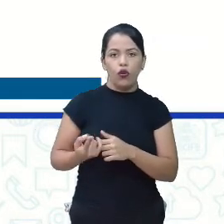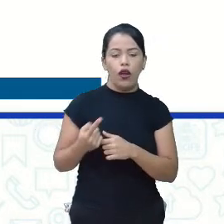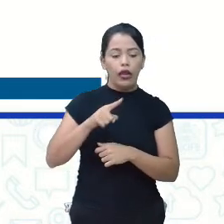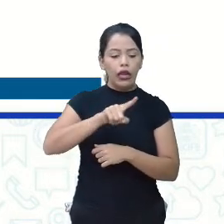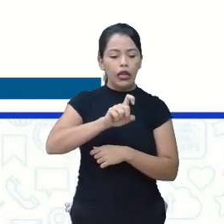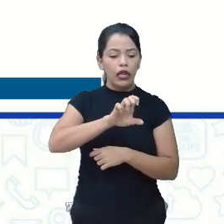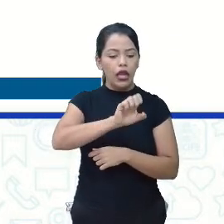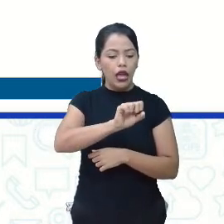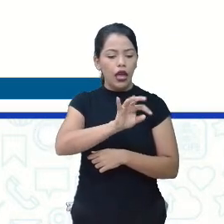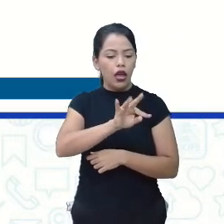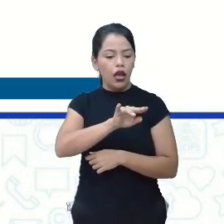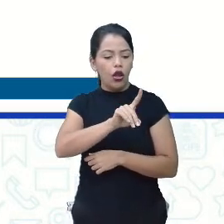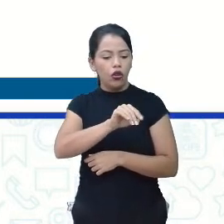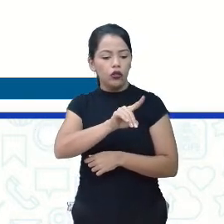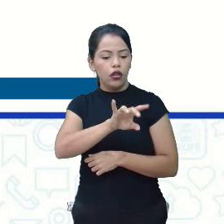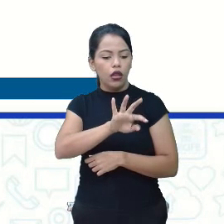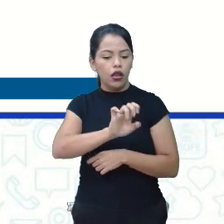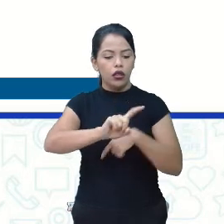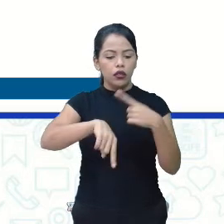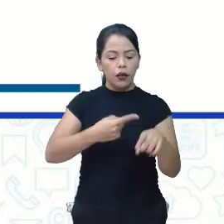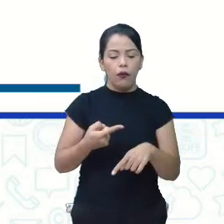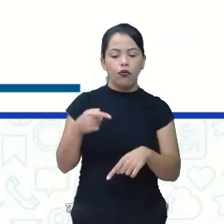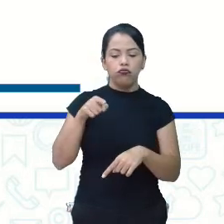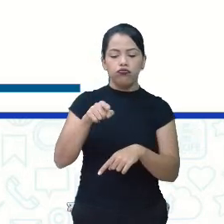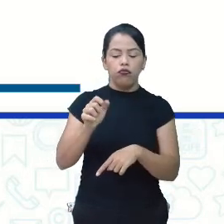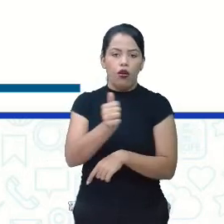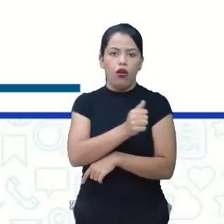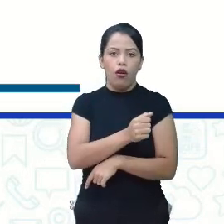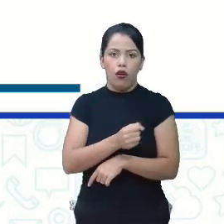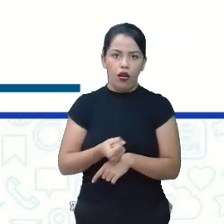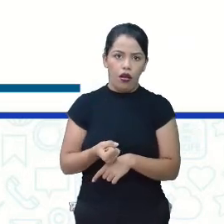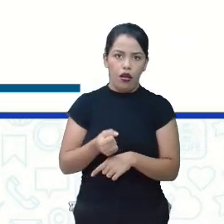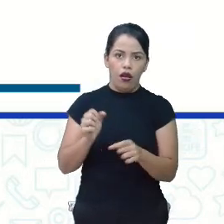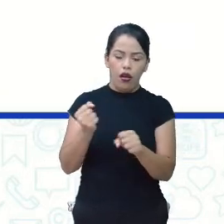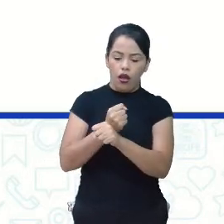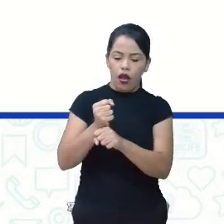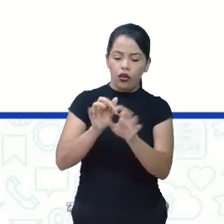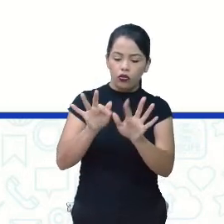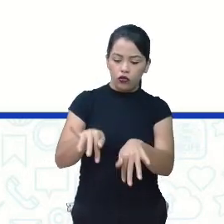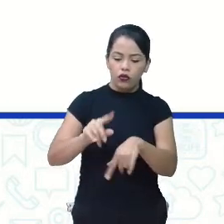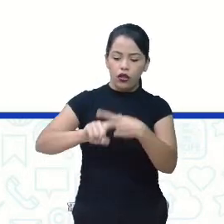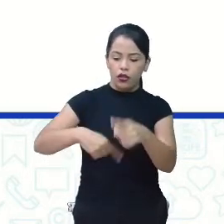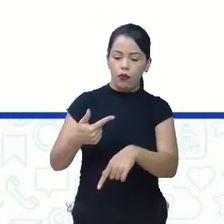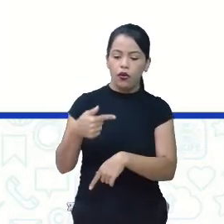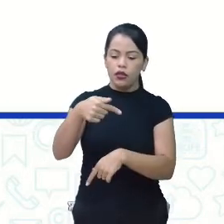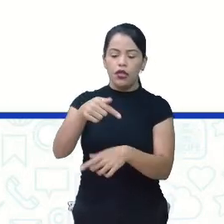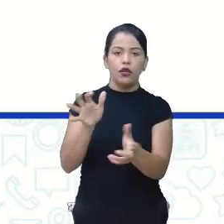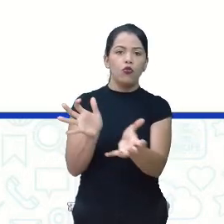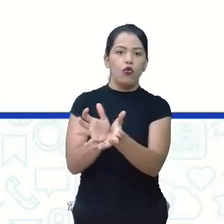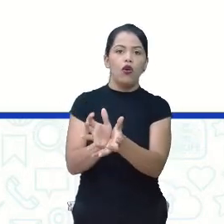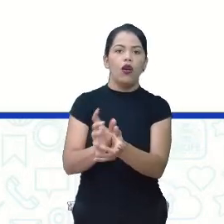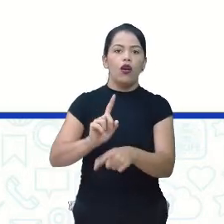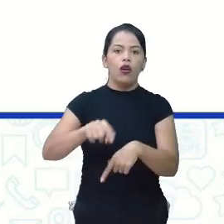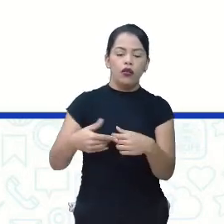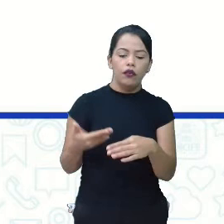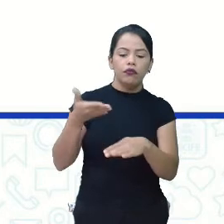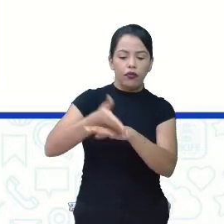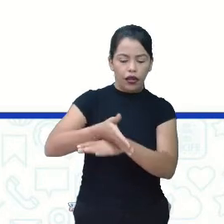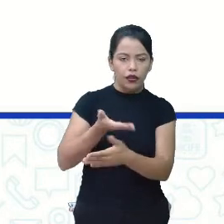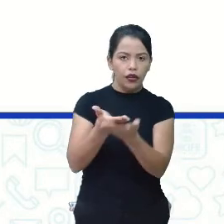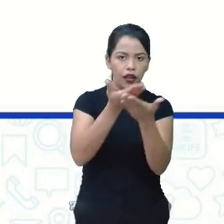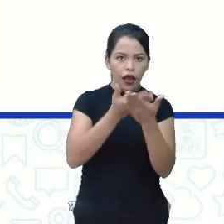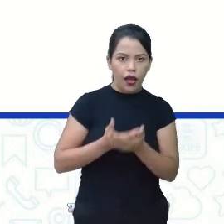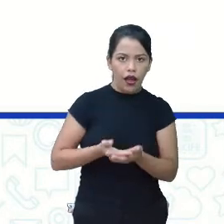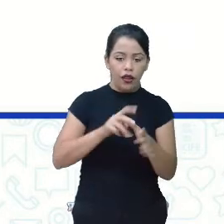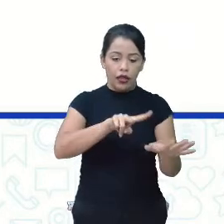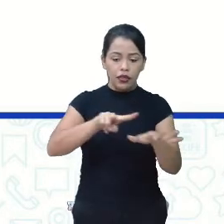estudantes. Depois você vem aqui em anos finais, 7º ano, e acessa a trilha 24, tá?